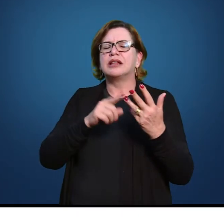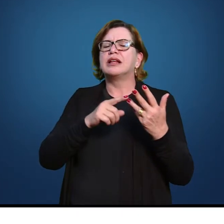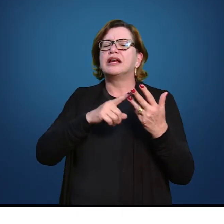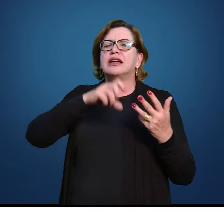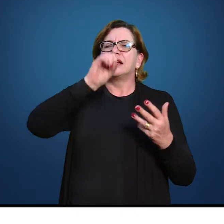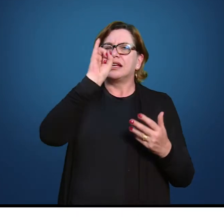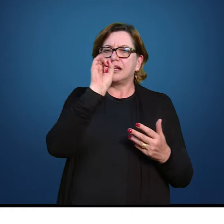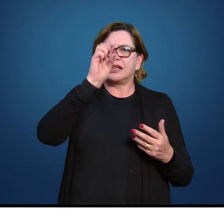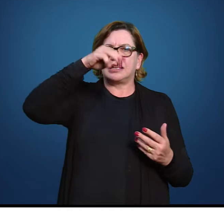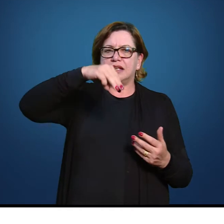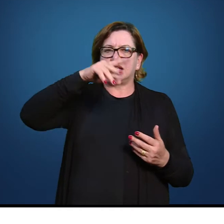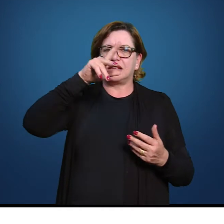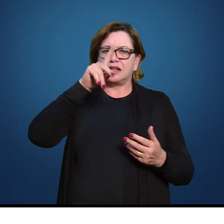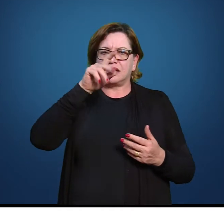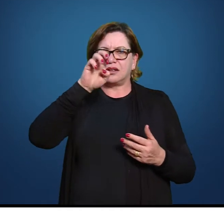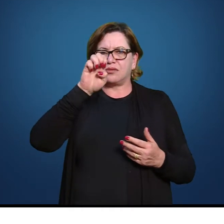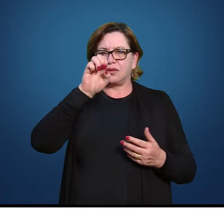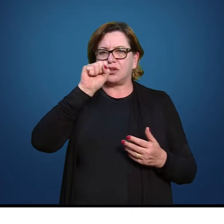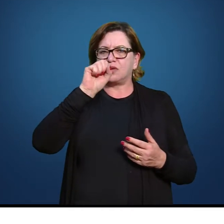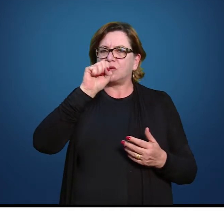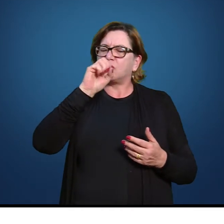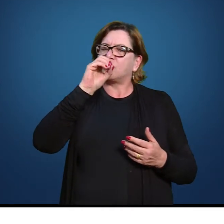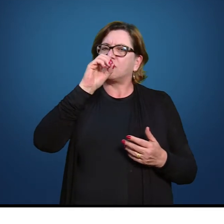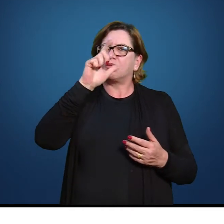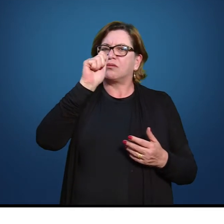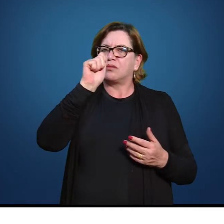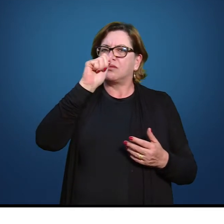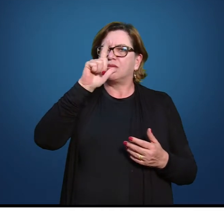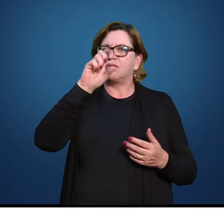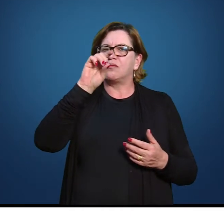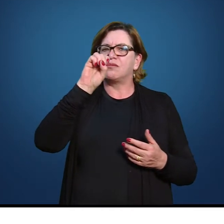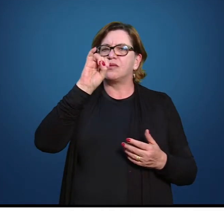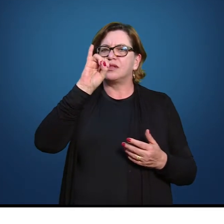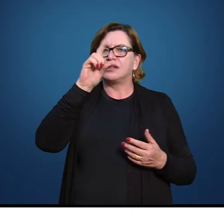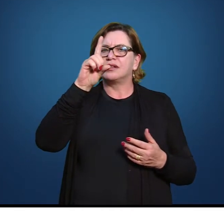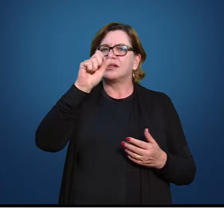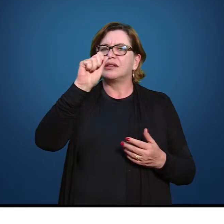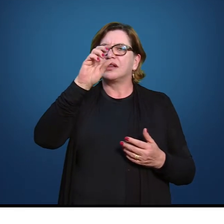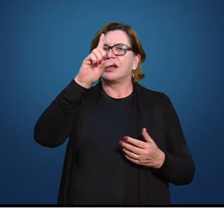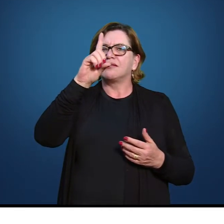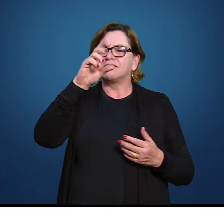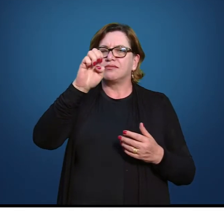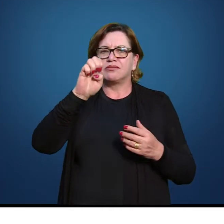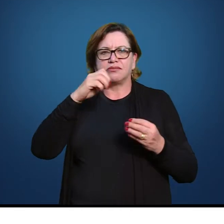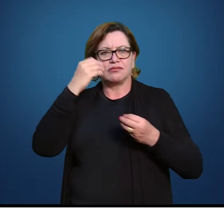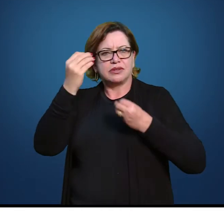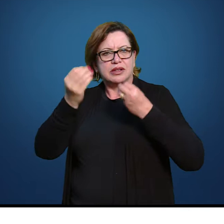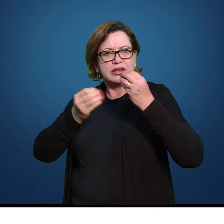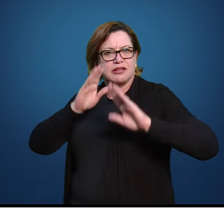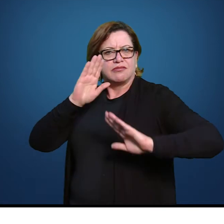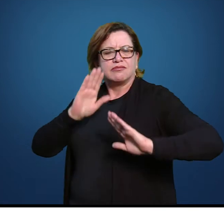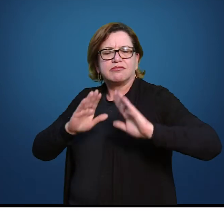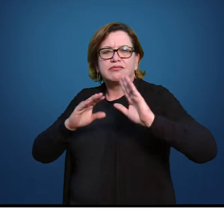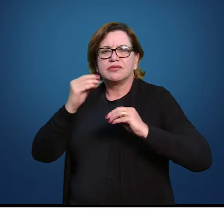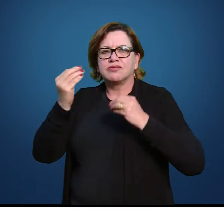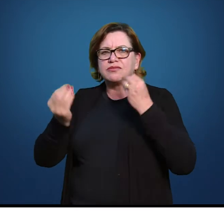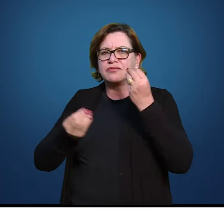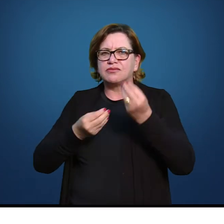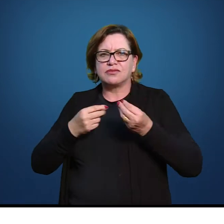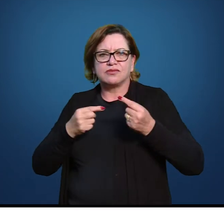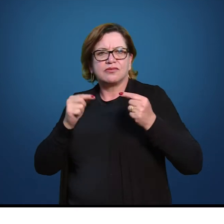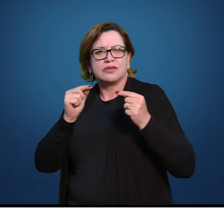impessoalidade. Impessoalidade é a característica que torna as ações dos servidores públicos imparciais, independente de